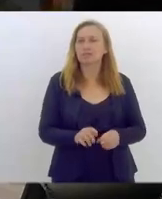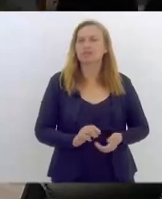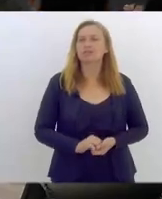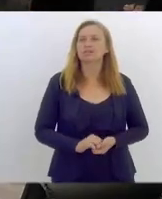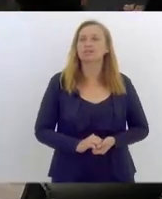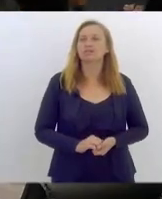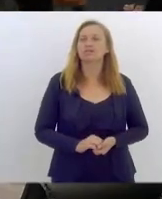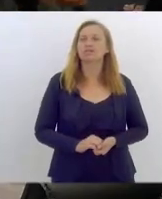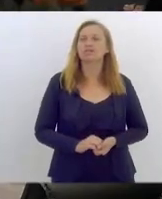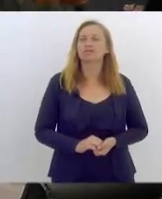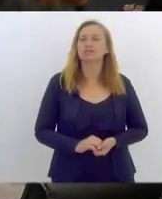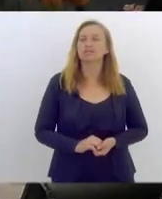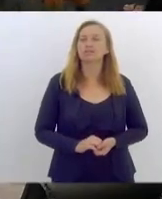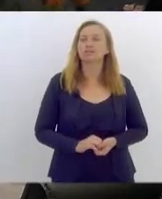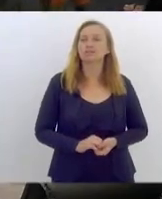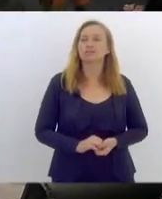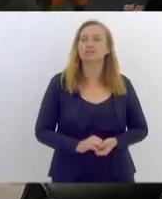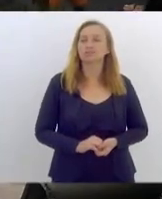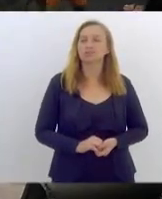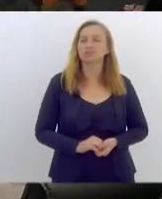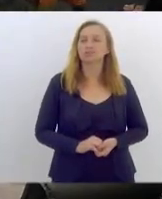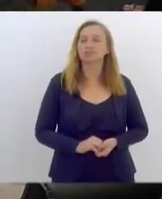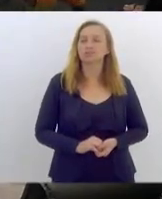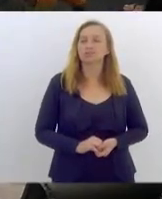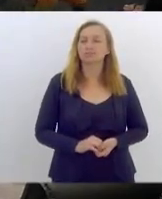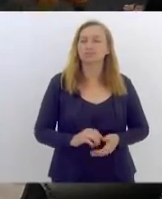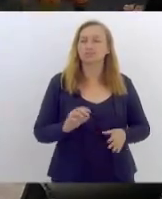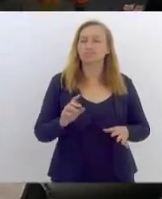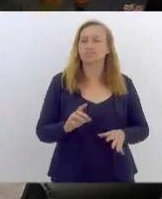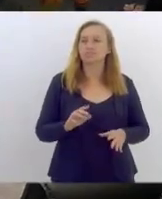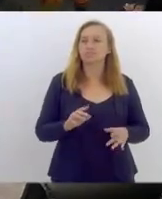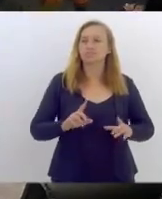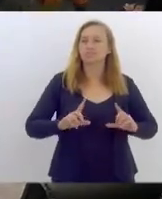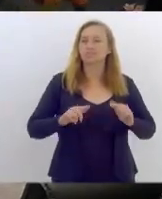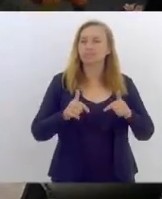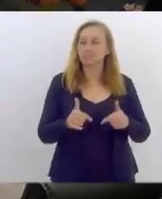Dá, ultrapassando as linhas imaginárias